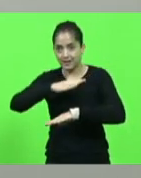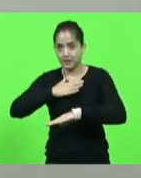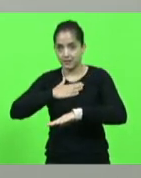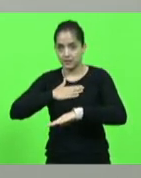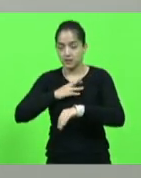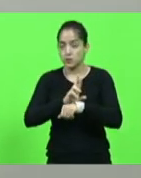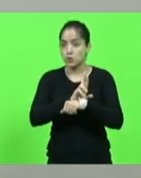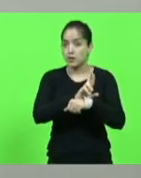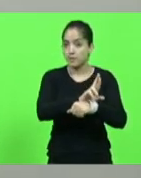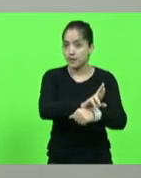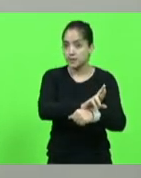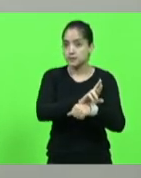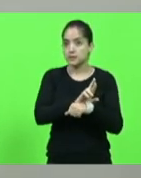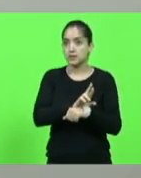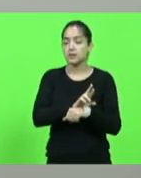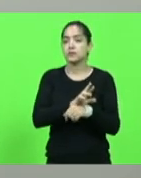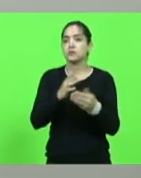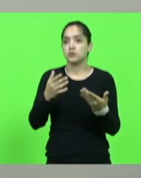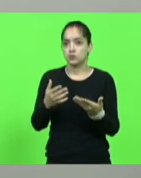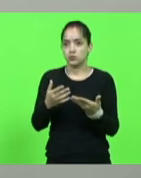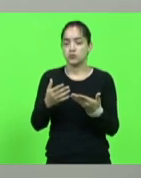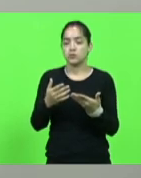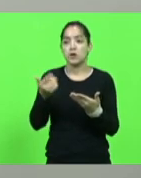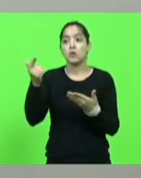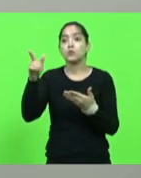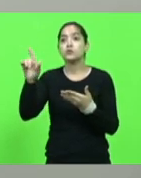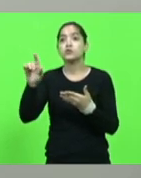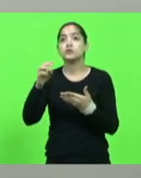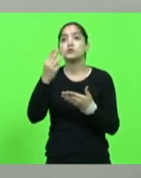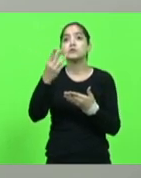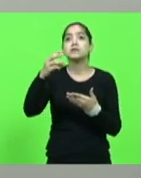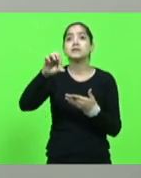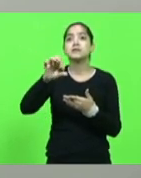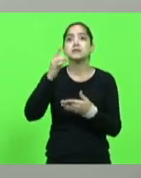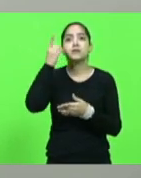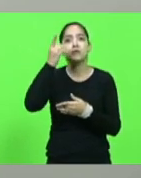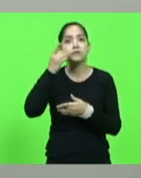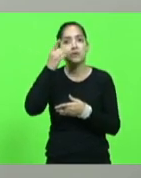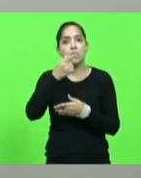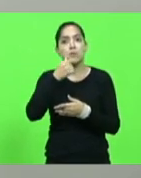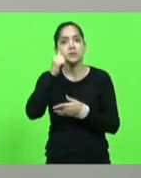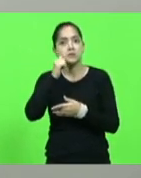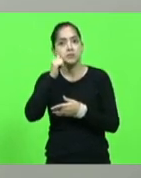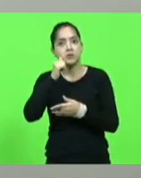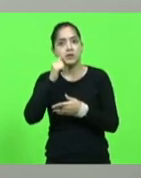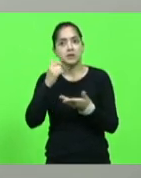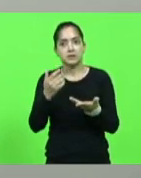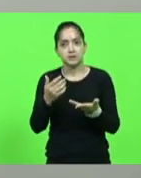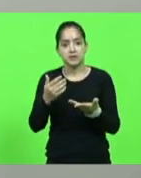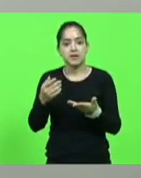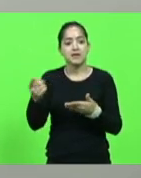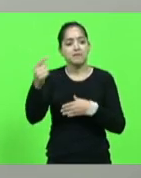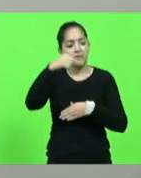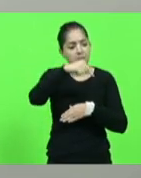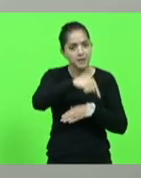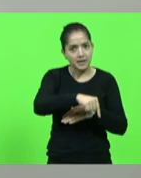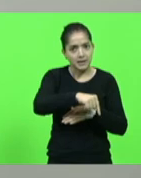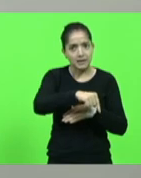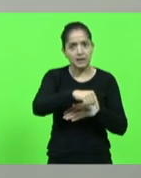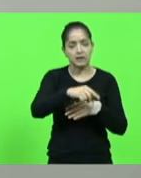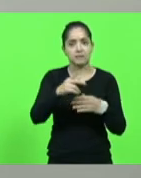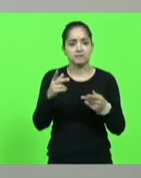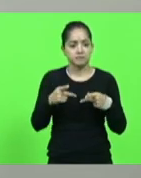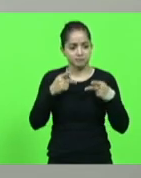desrespeitou os outros 39 deputados e deputadas. Porque, poxa vida, vem para cá fazer uma